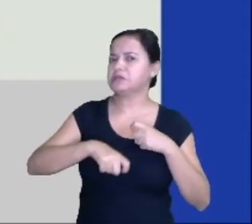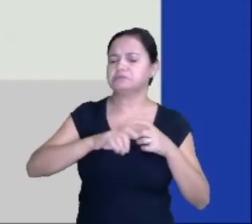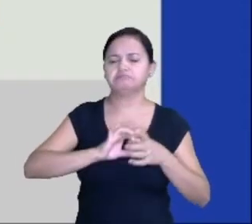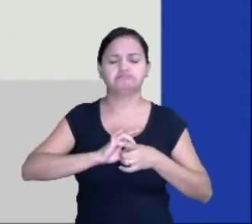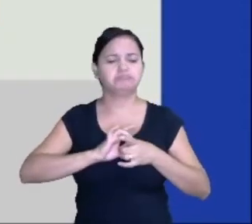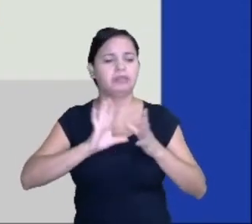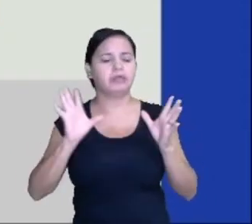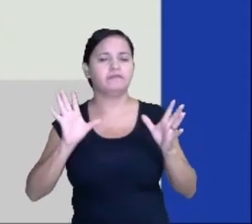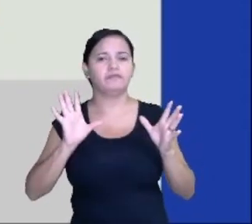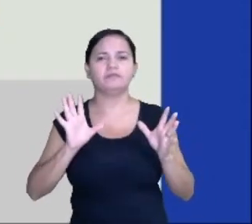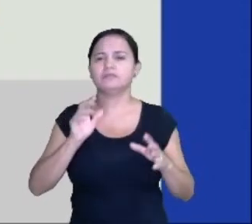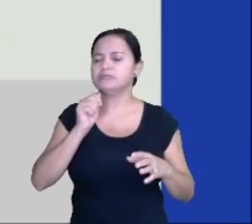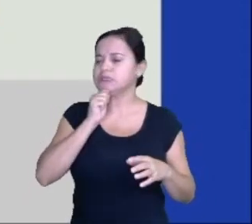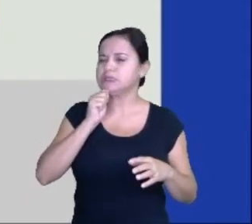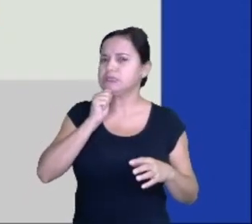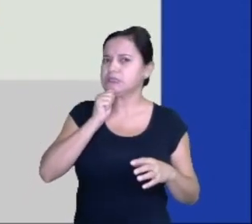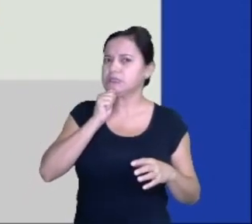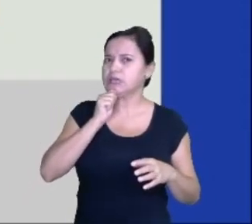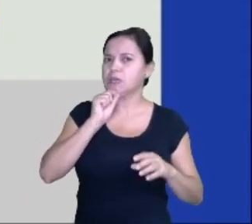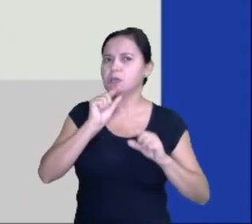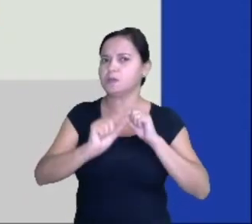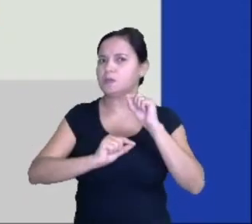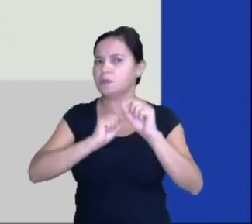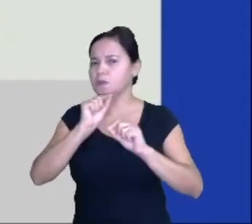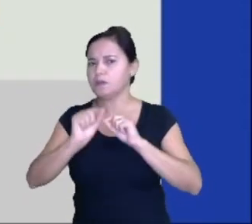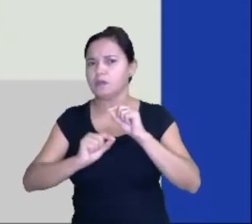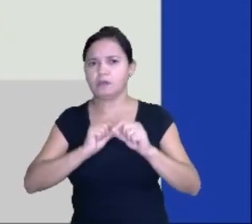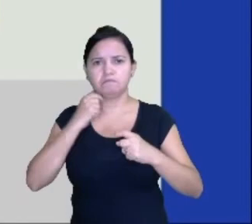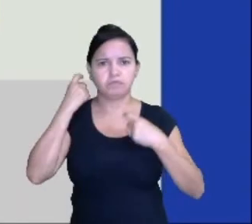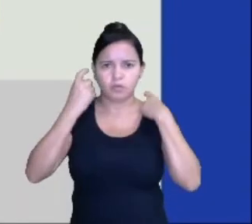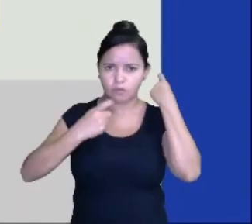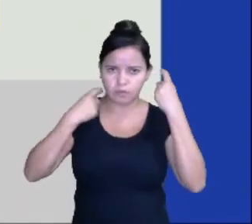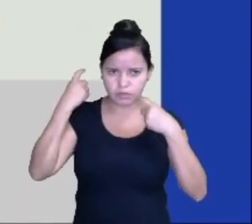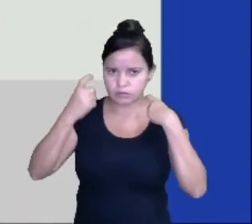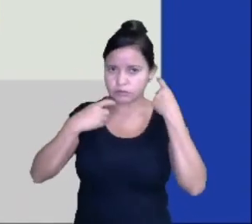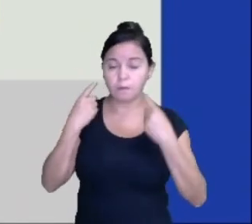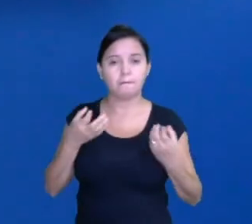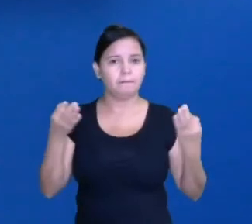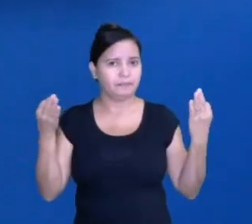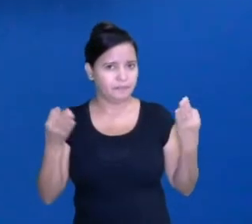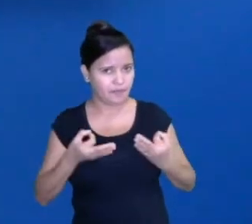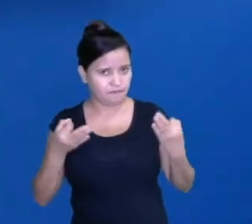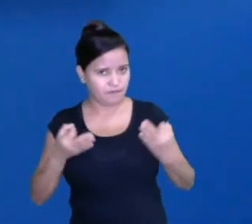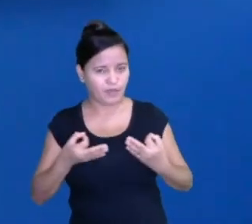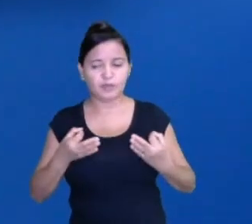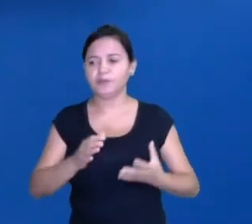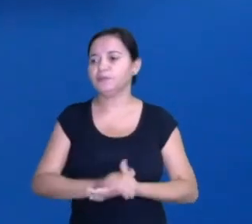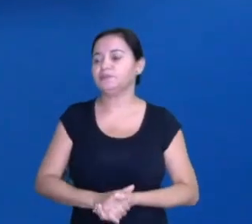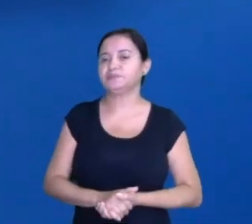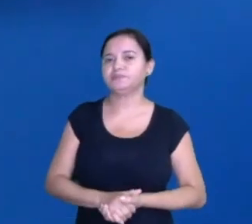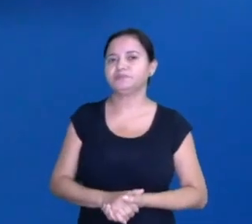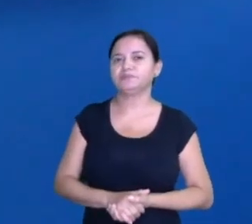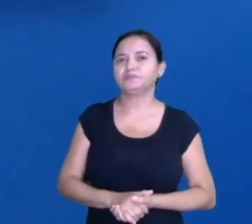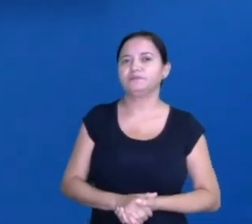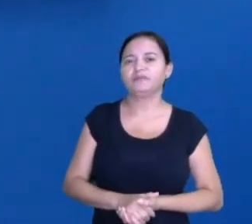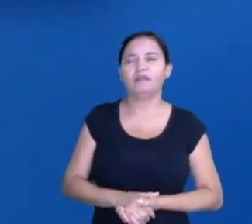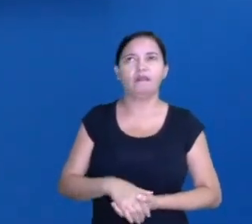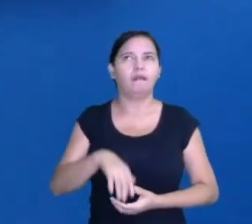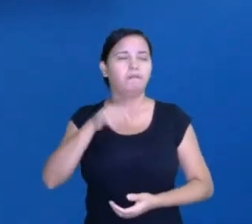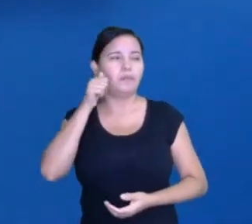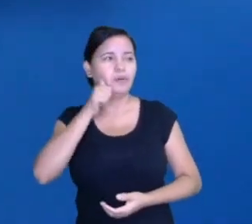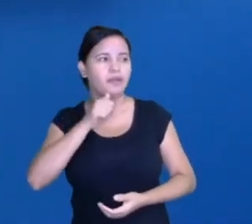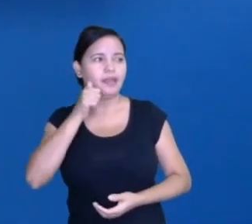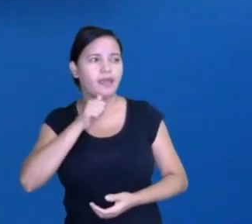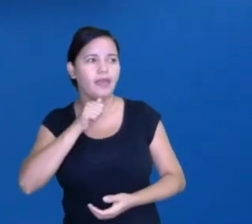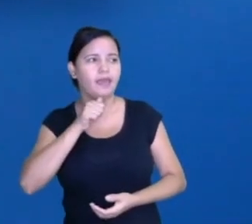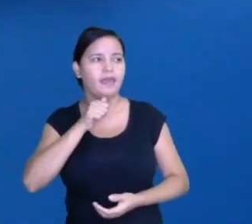plena, sem tanta preocupação. Perfeito? Volta aqui para mim. Então, essa ideia da mulher ter